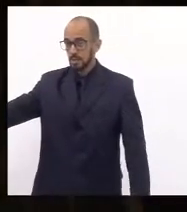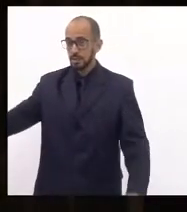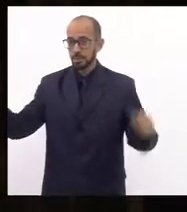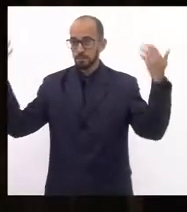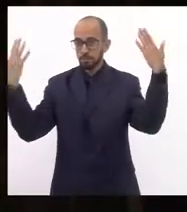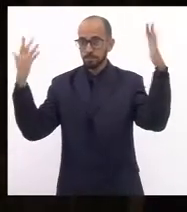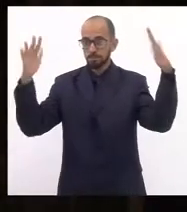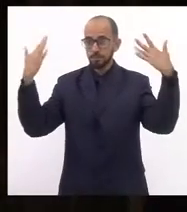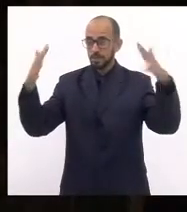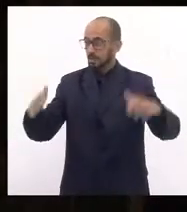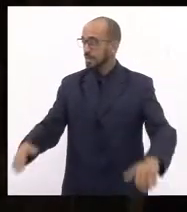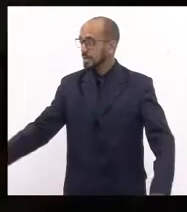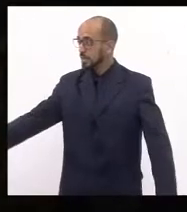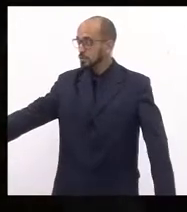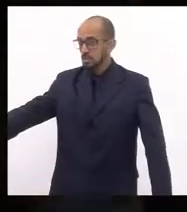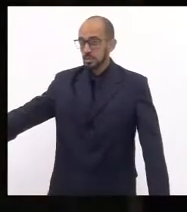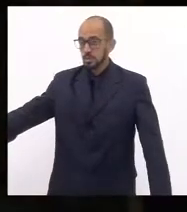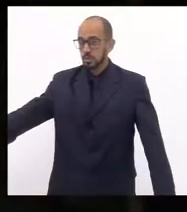palmas.